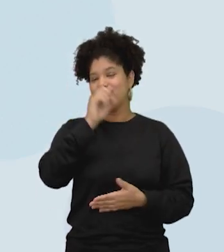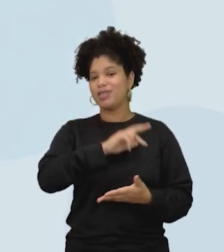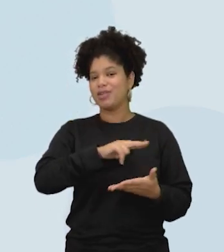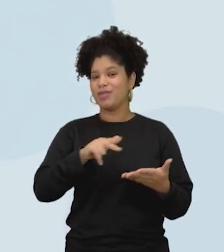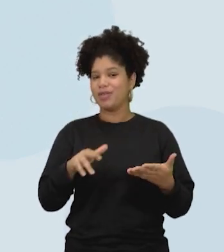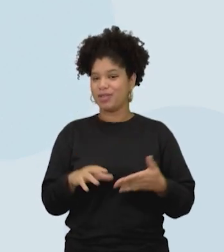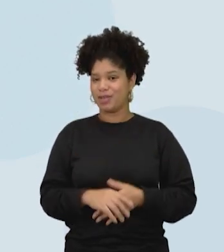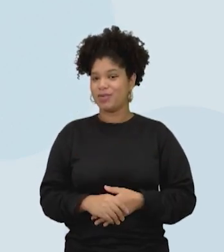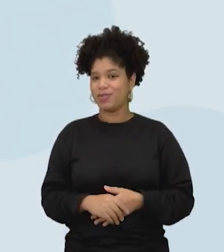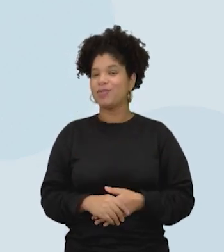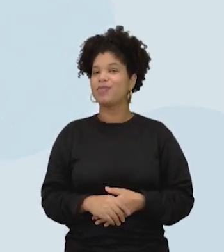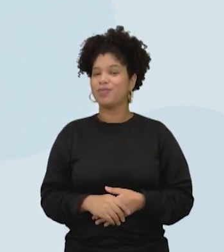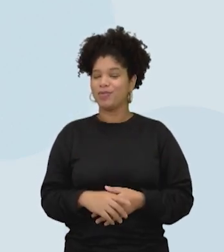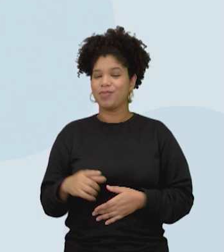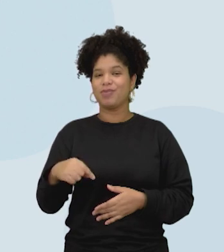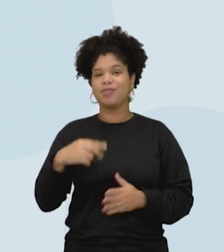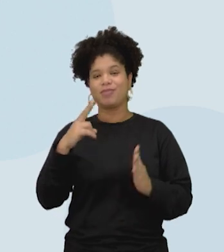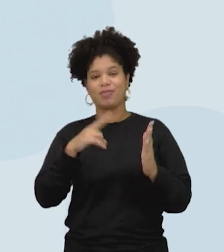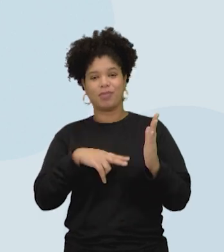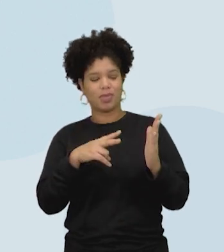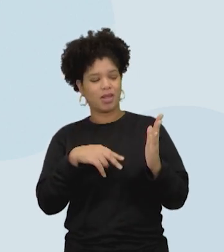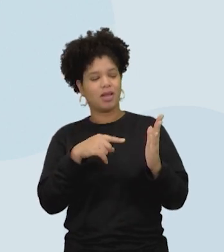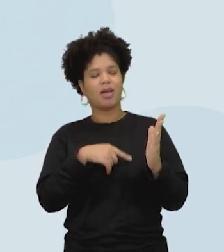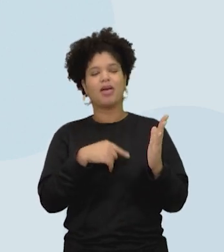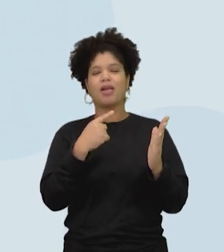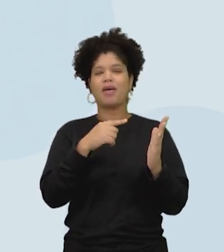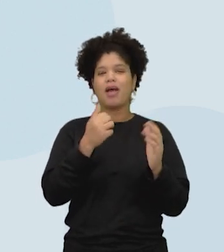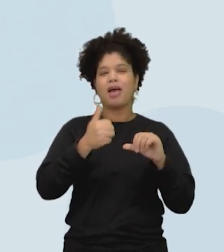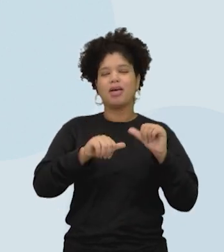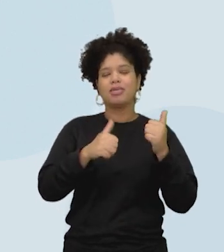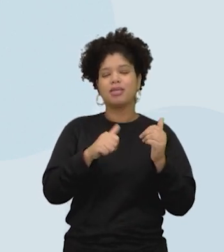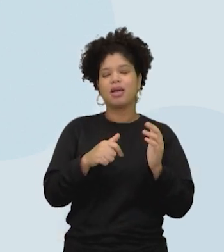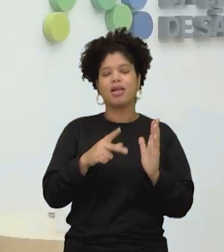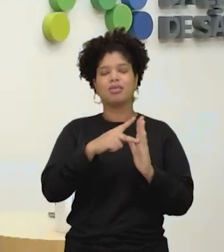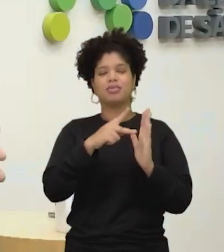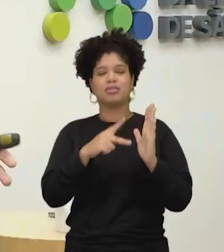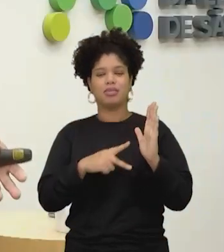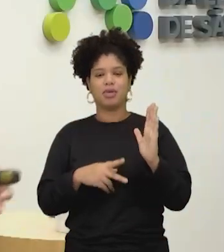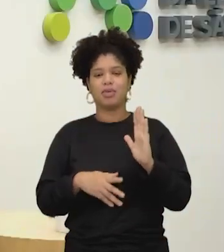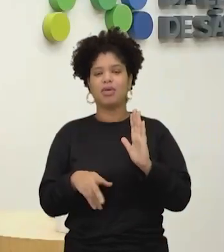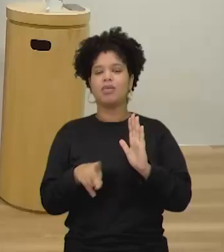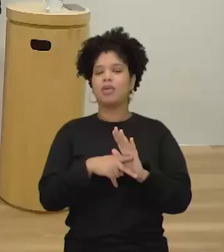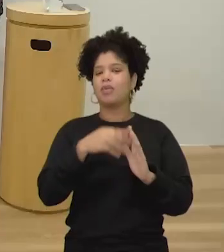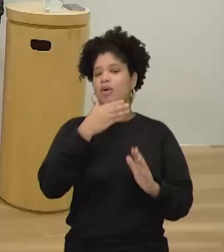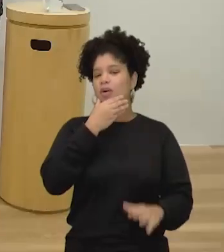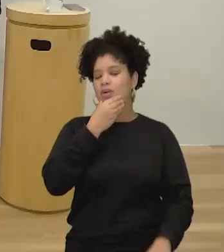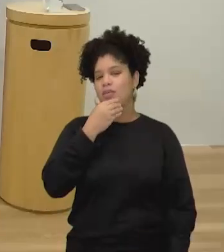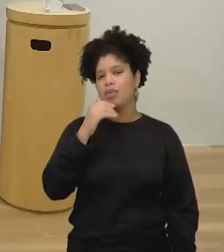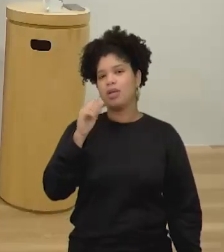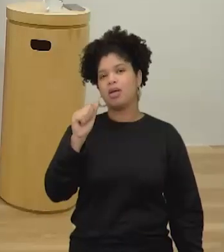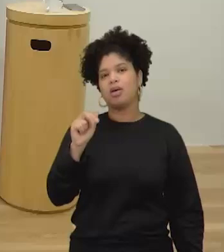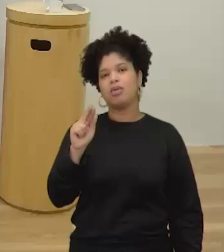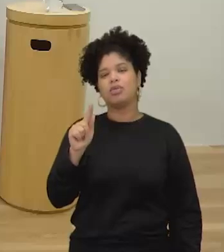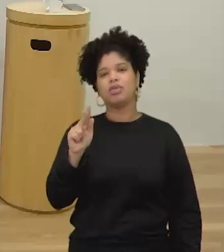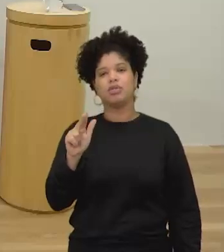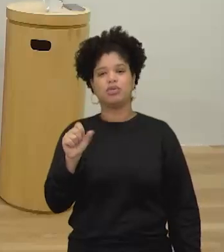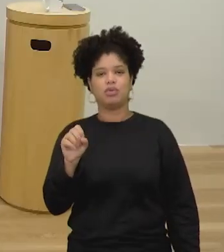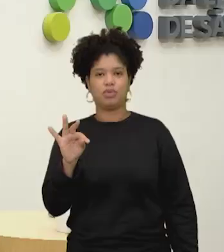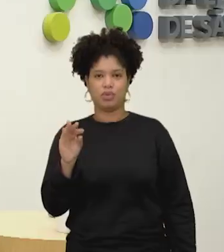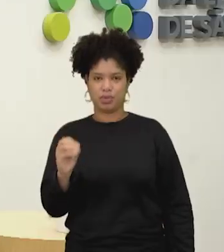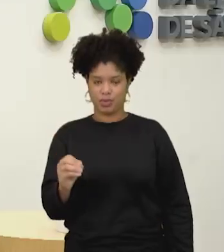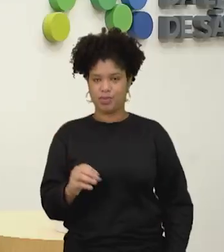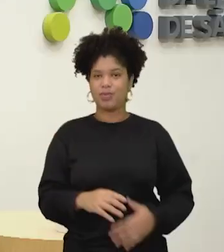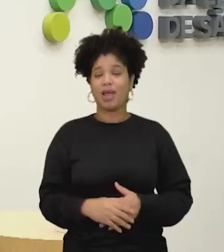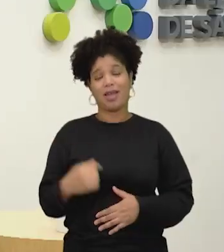aqui. Lemos, analisamos e fruímos poemas de Augusto dos Anjos. Professora Taiana, muito obrigado. Eu que agradeço por essa aula, foi um prazer. Gente, eu me